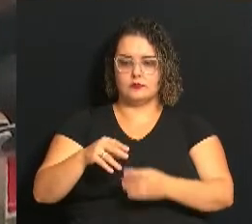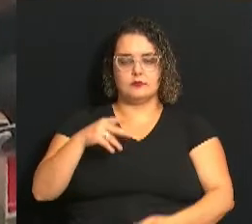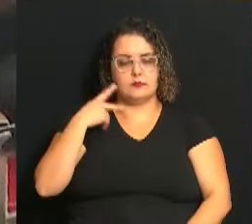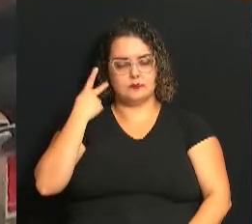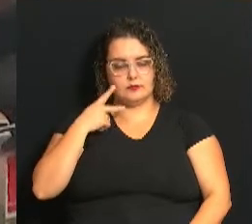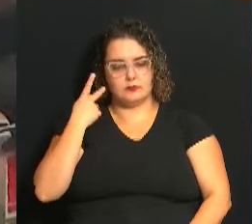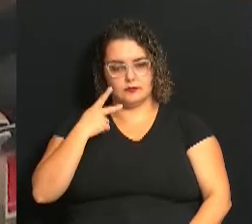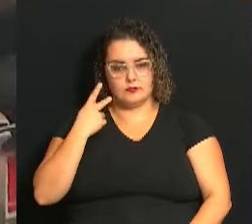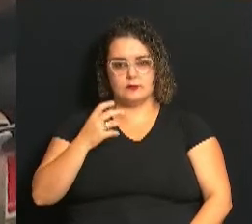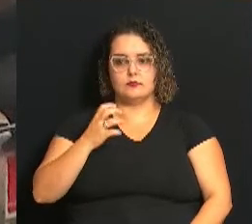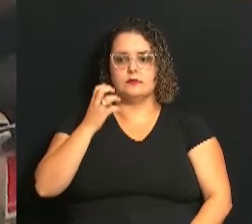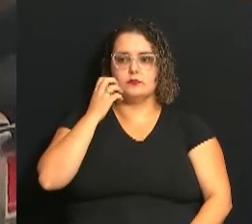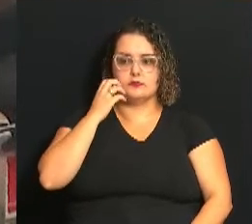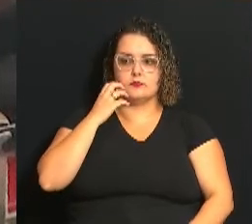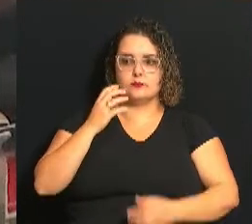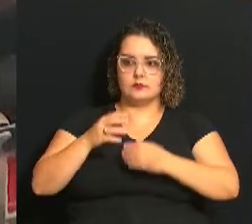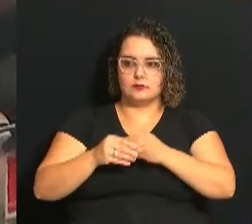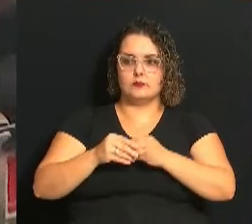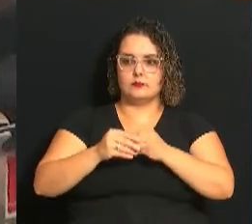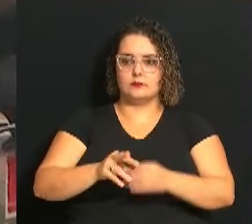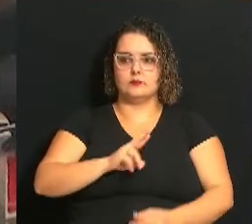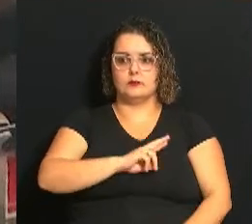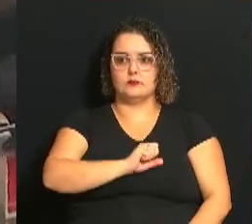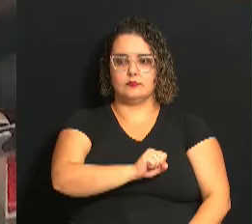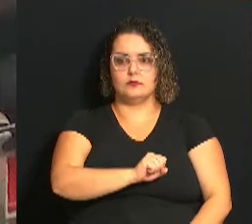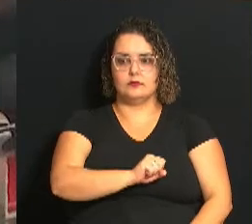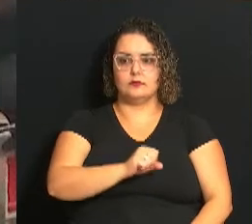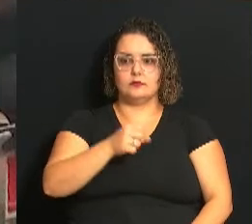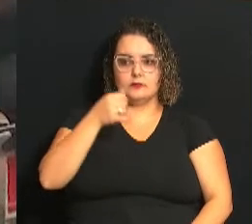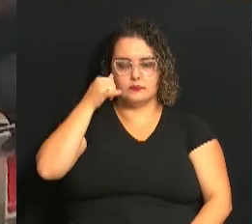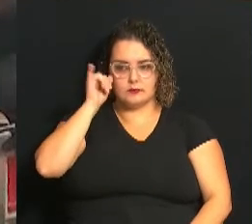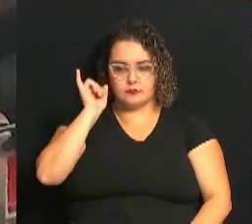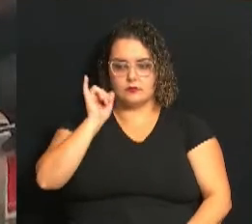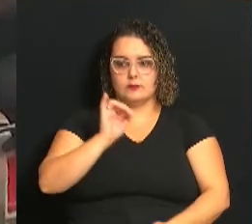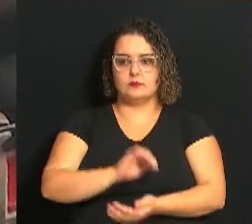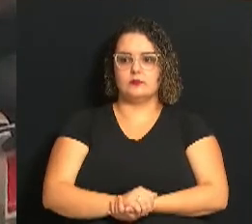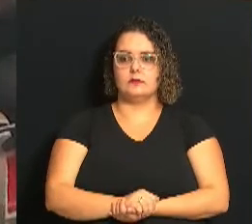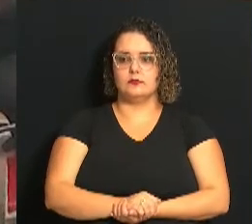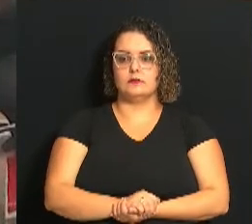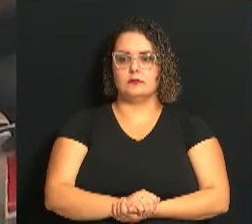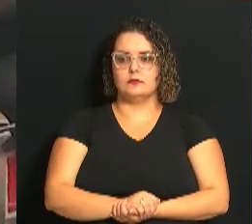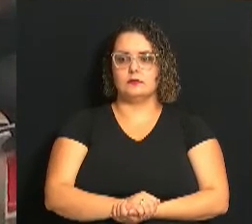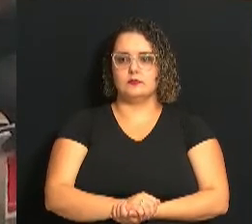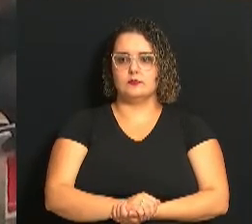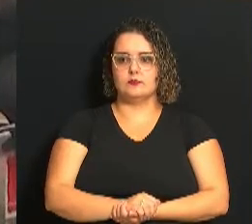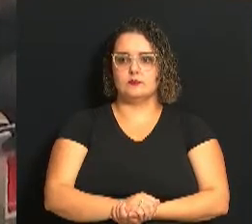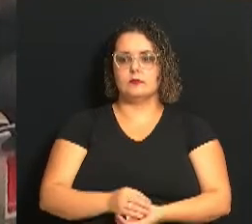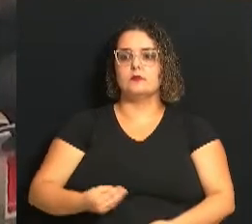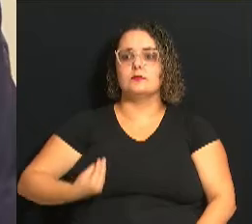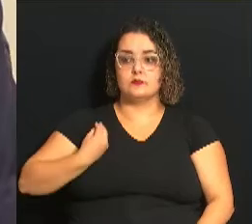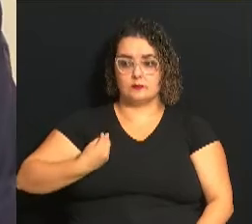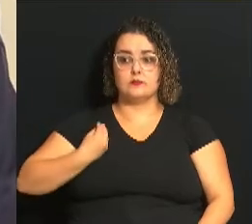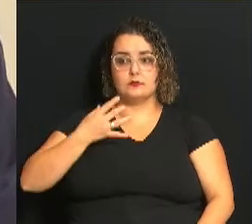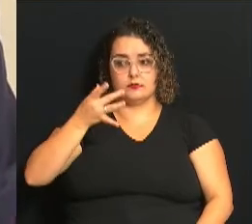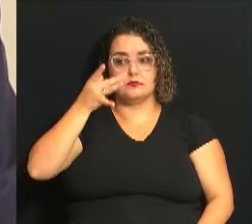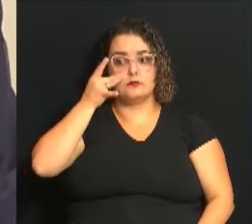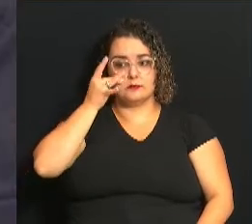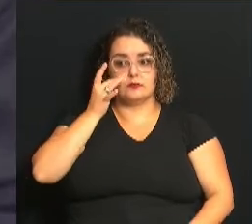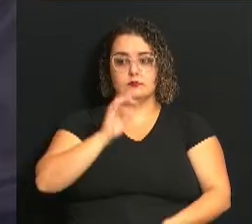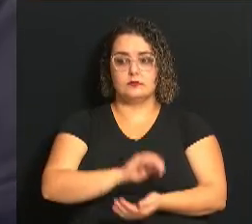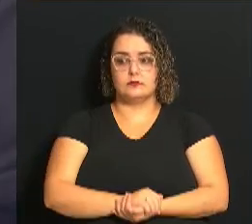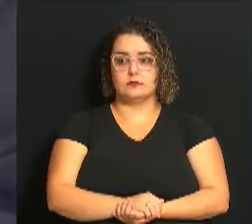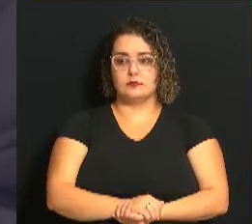demais vereadores, né, o Rossini, o vereador Paulo Búfalo, os demais presentes. E